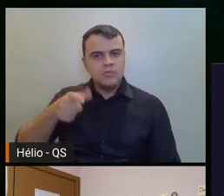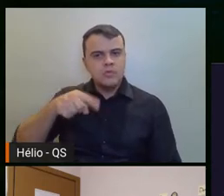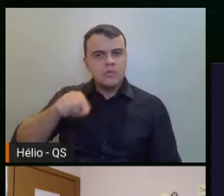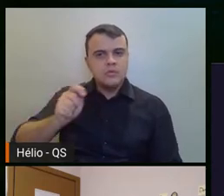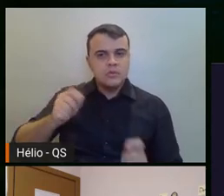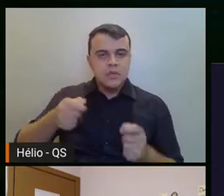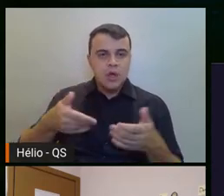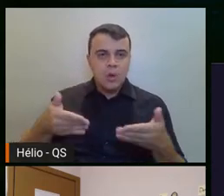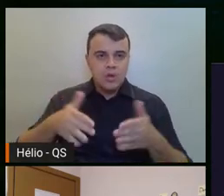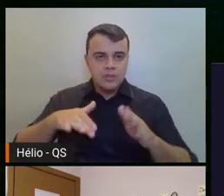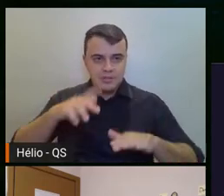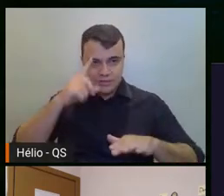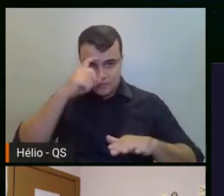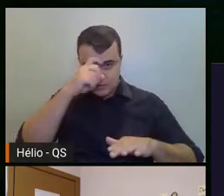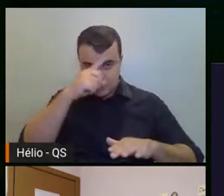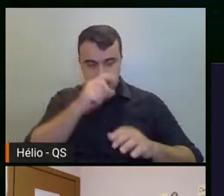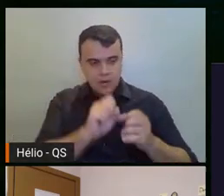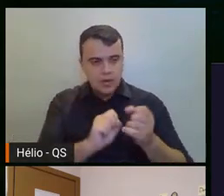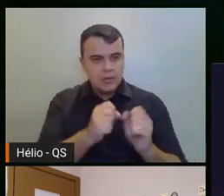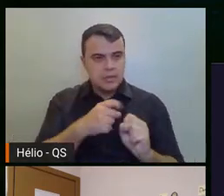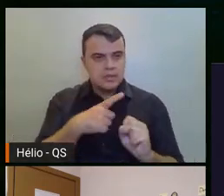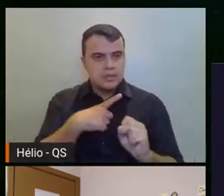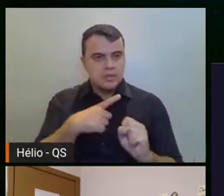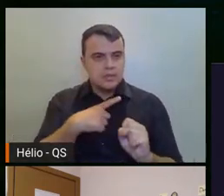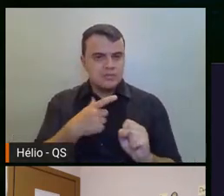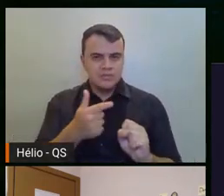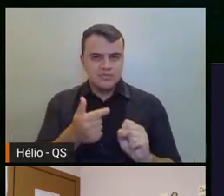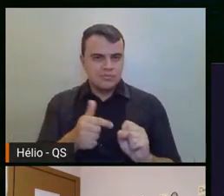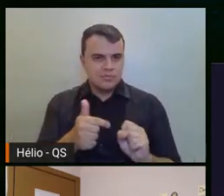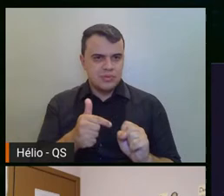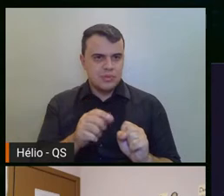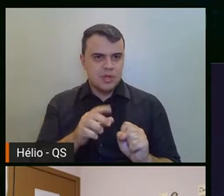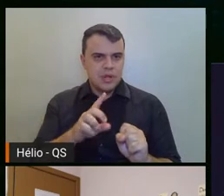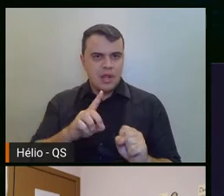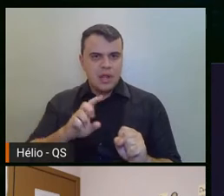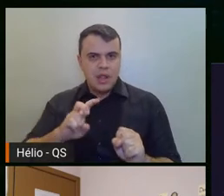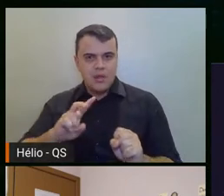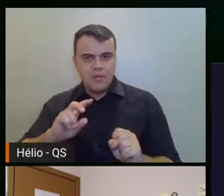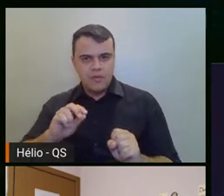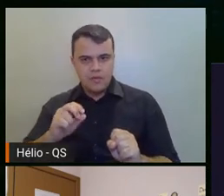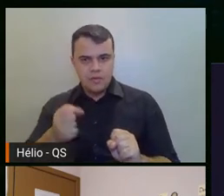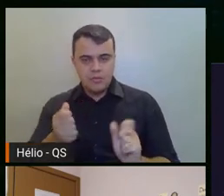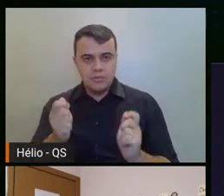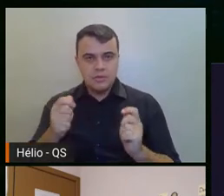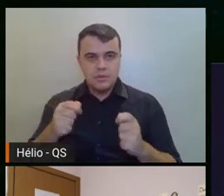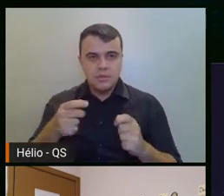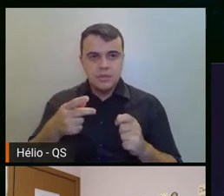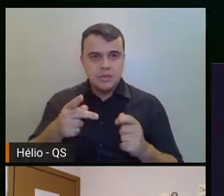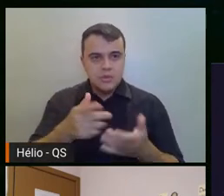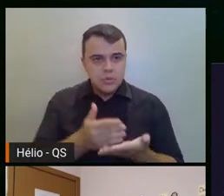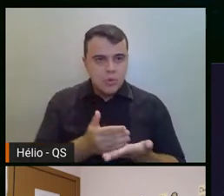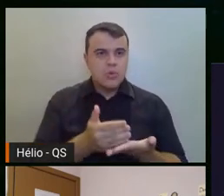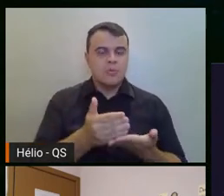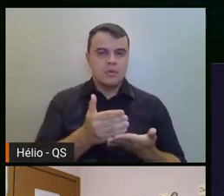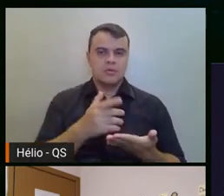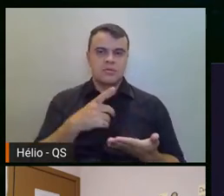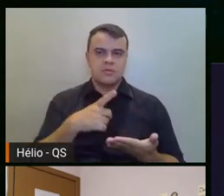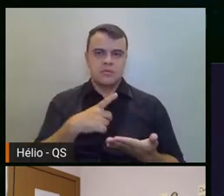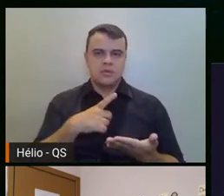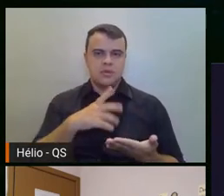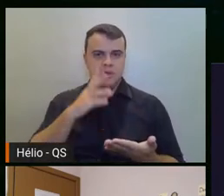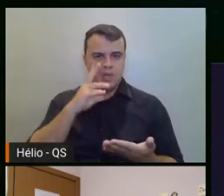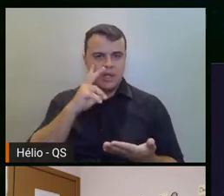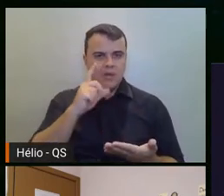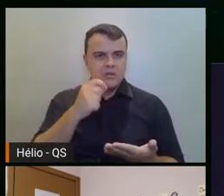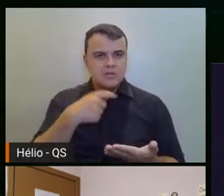hoje dificilmente você vai ver uma empresa aí que não tenha né muitas vezes pode ser só a porta de entrada né aquela sabe aquela